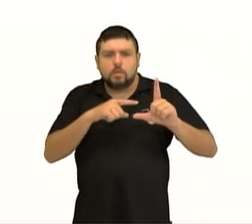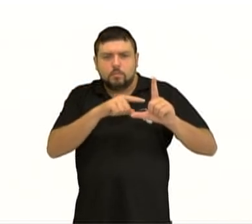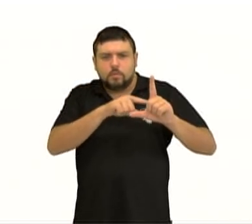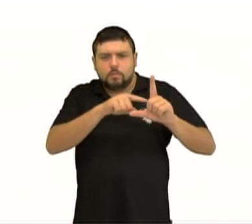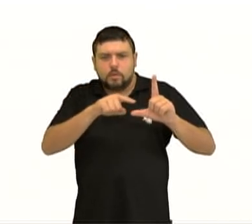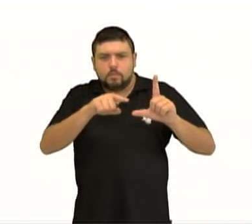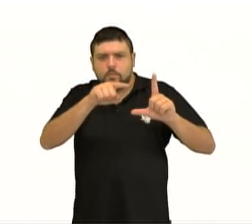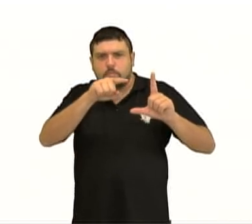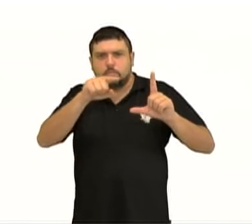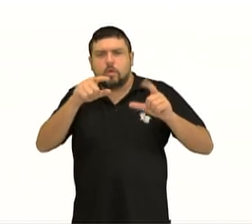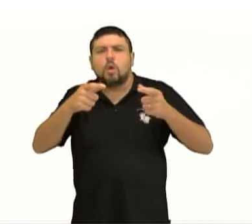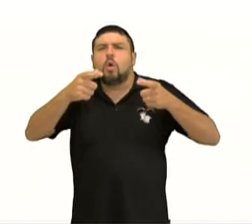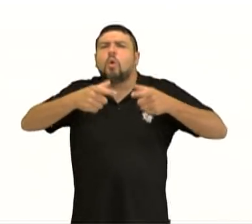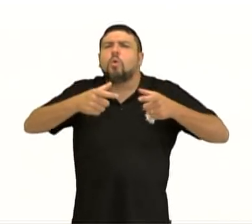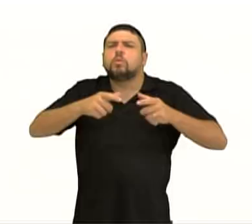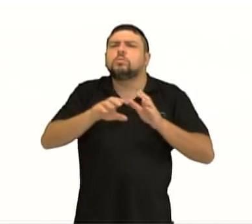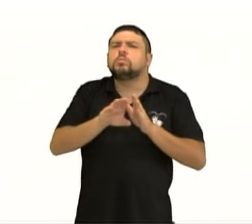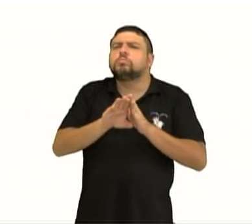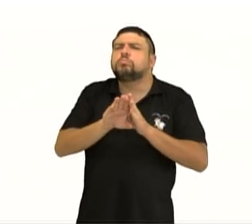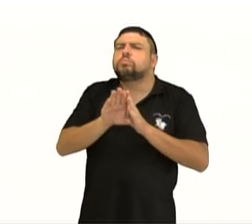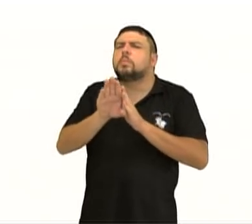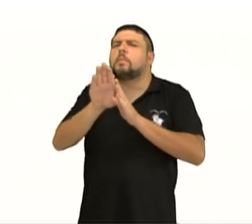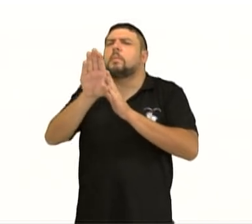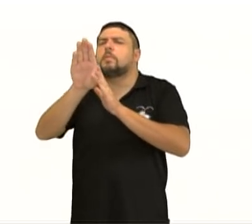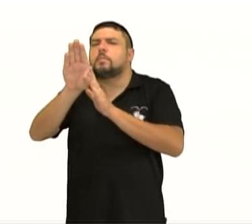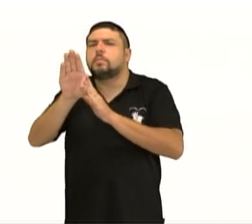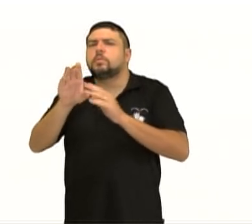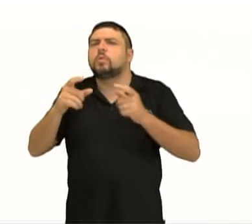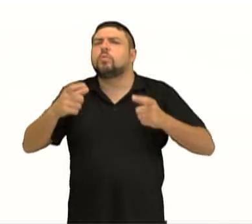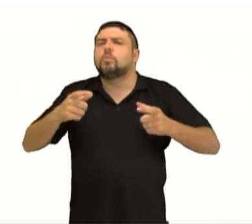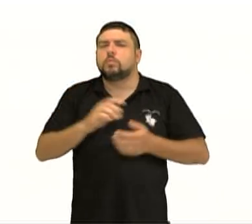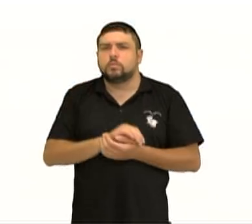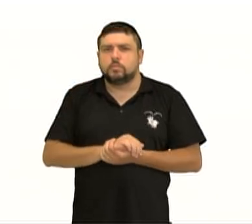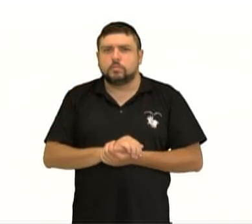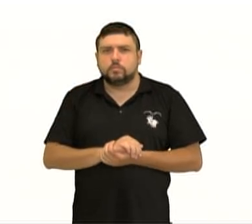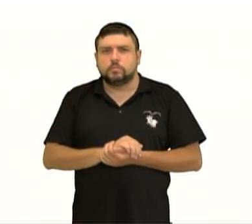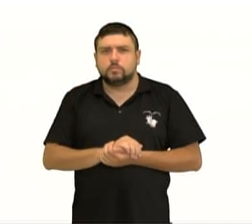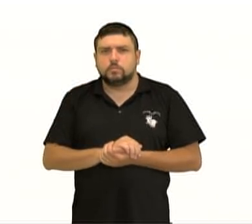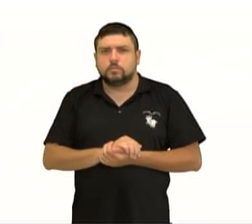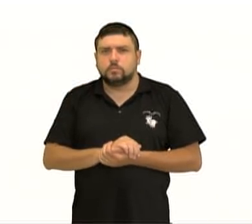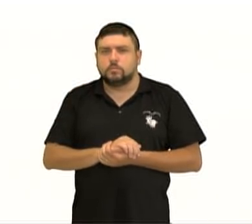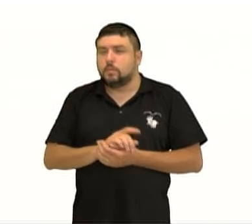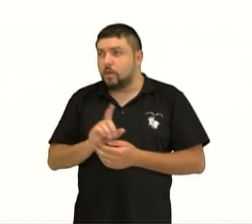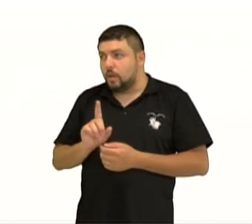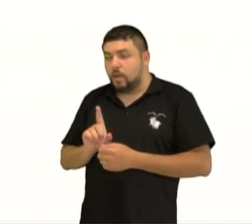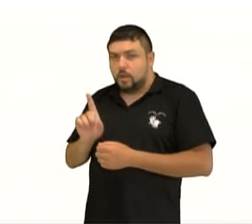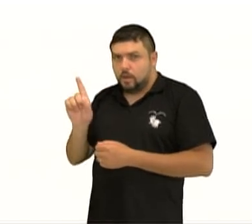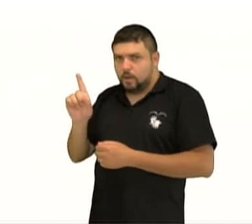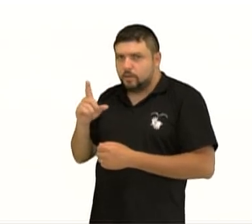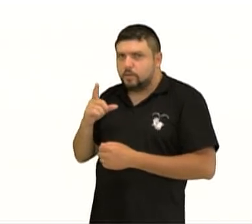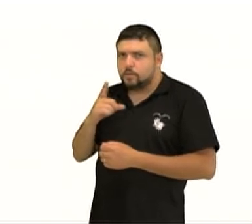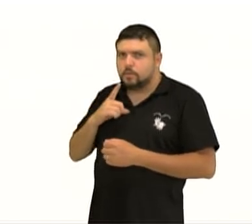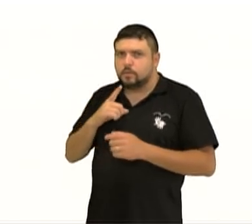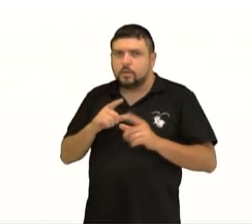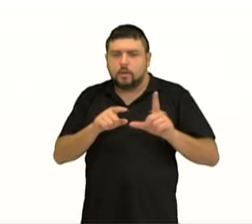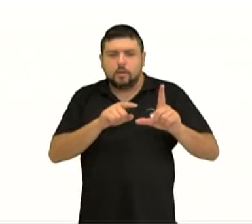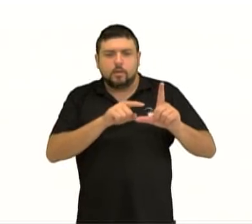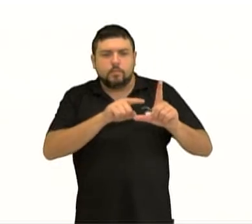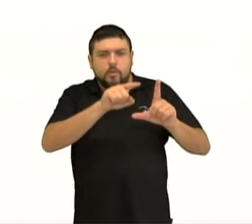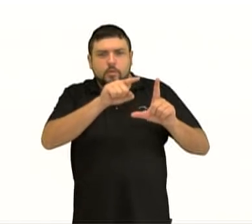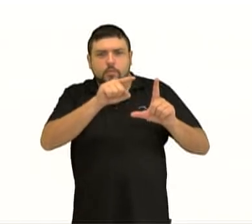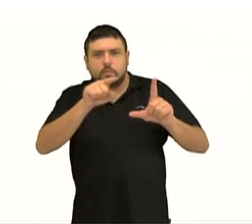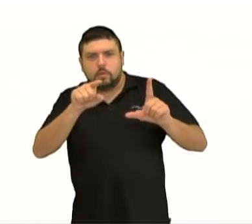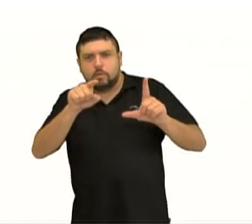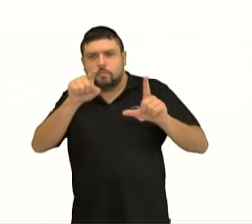representação crescente. Aquele desenho gráfico ali mostra alguns intervalos de linhas diferentes. Eu quero